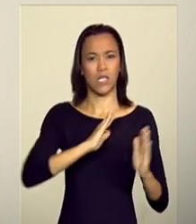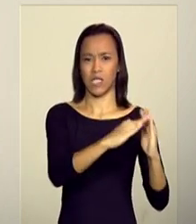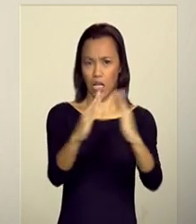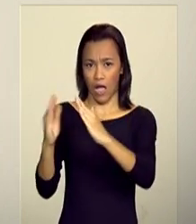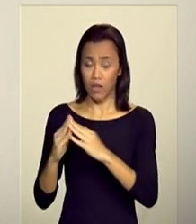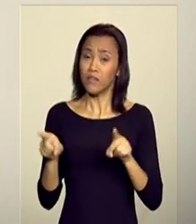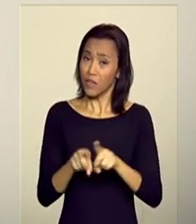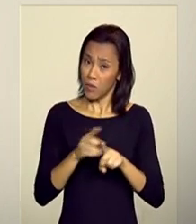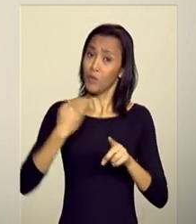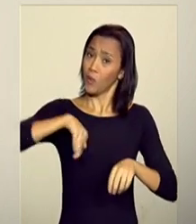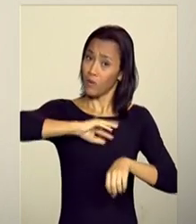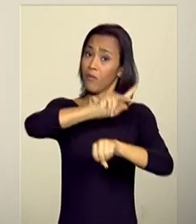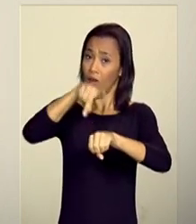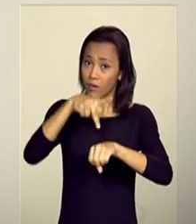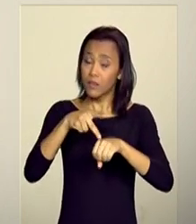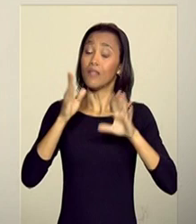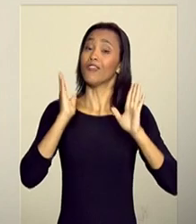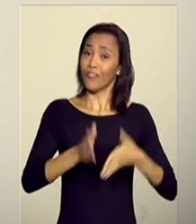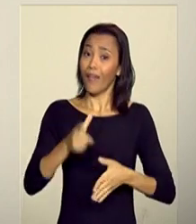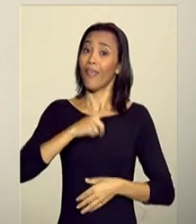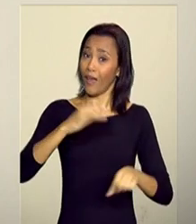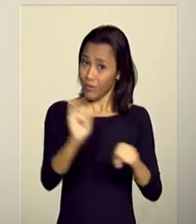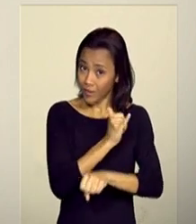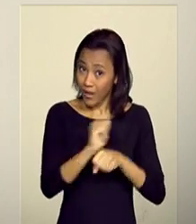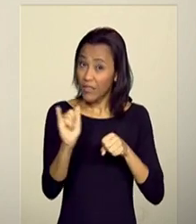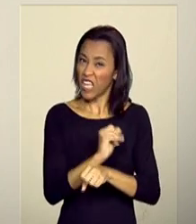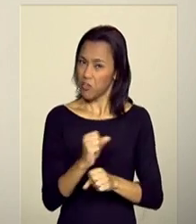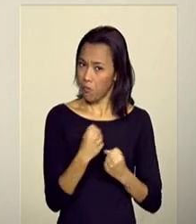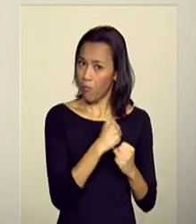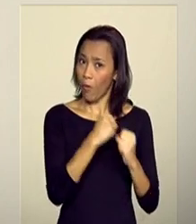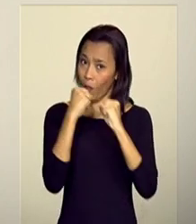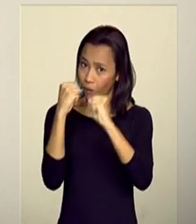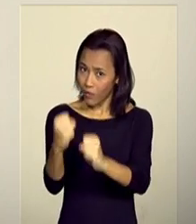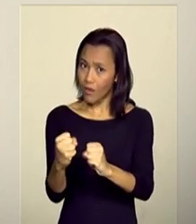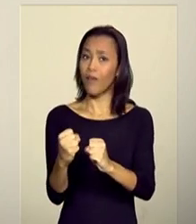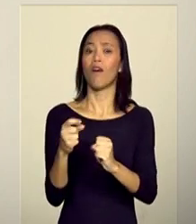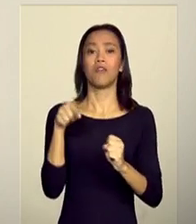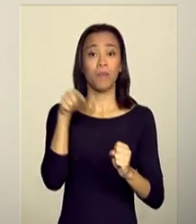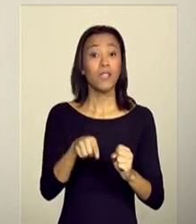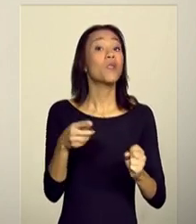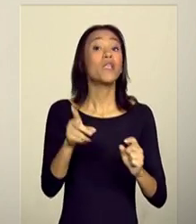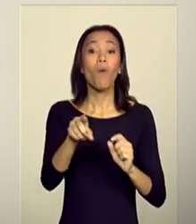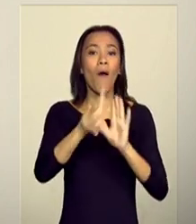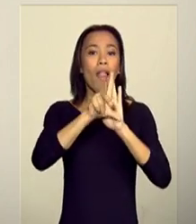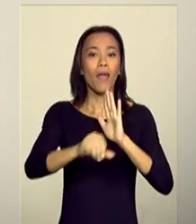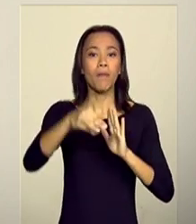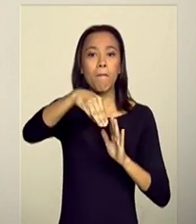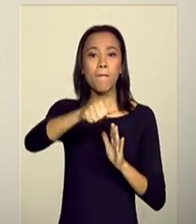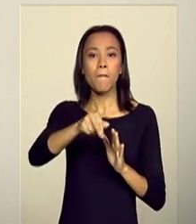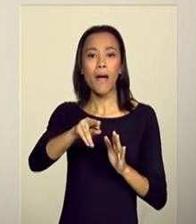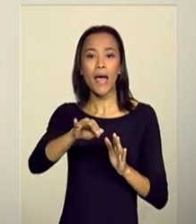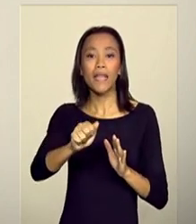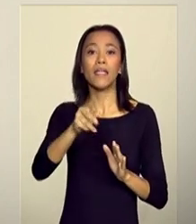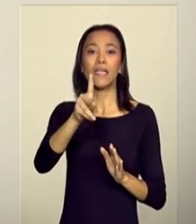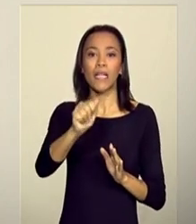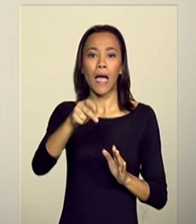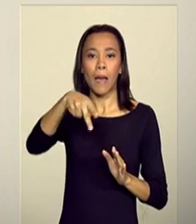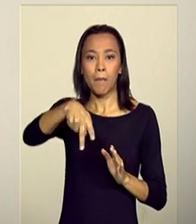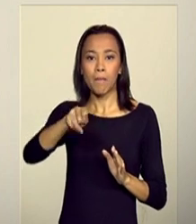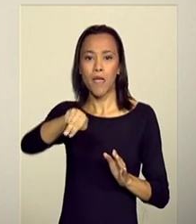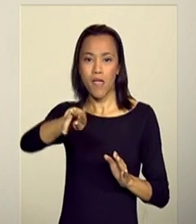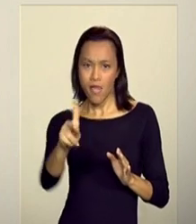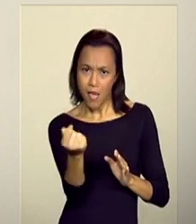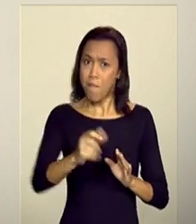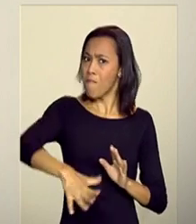lares e do nosso território já temos instrumentos poderosos para isso uma lei Maria O que é uma das